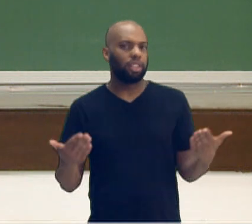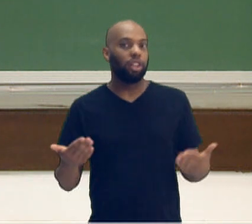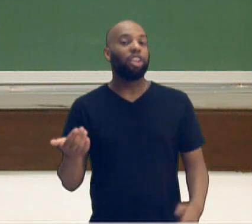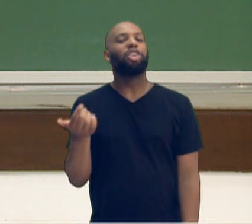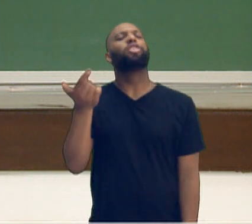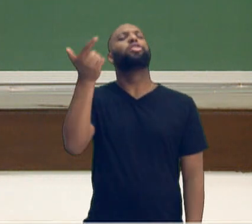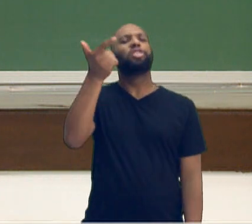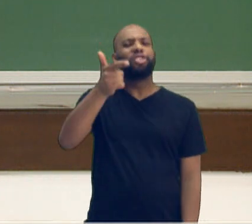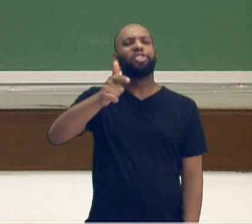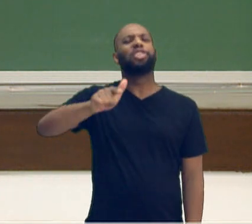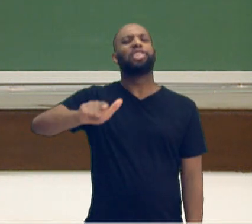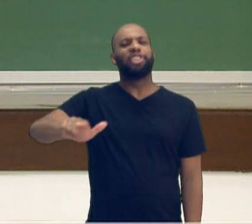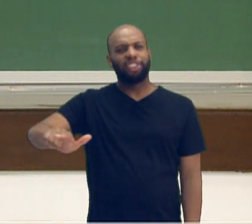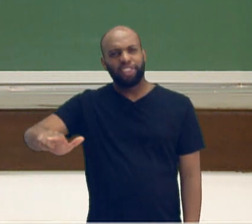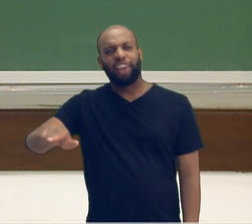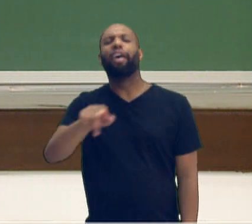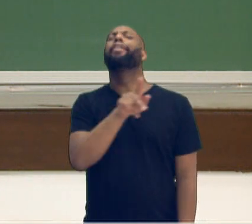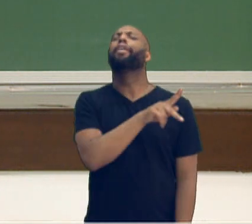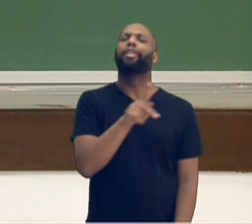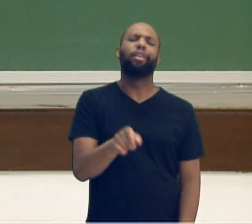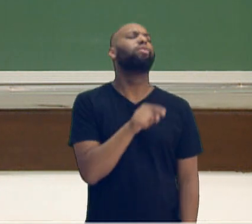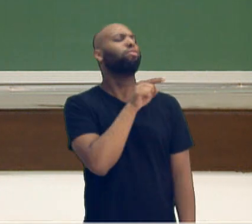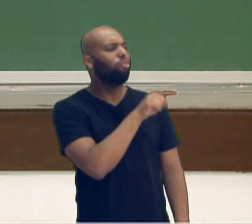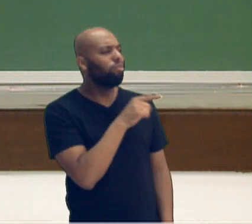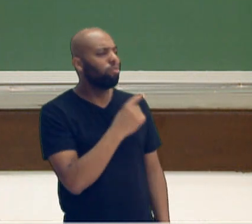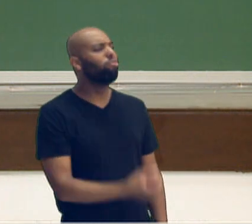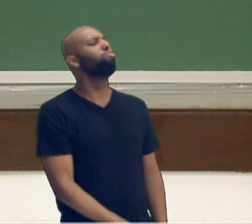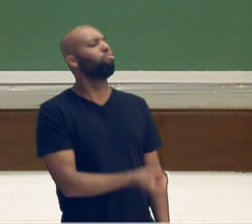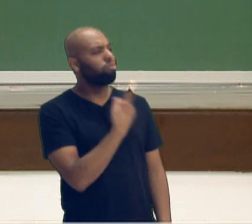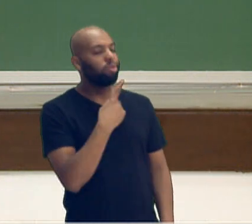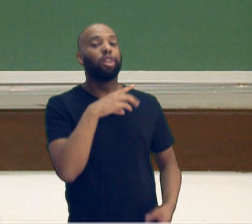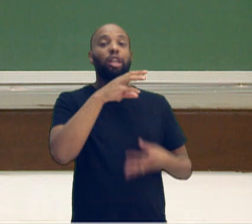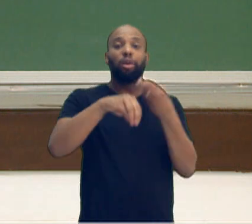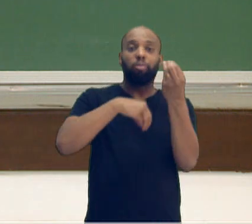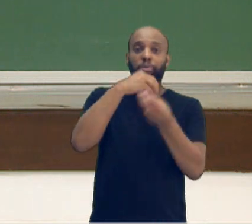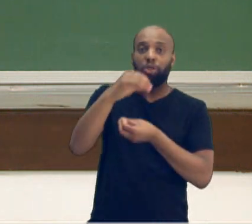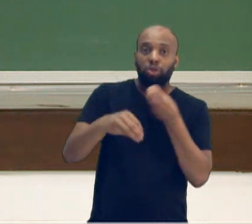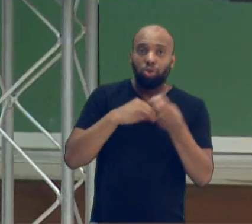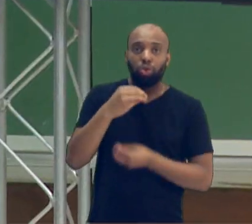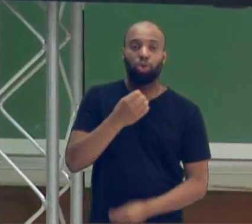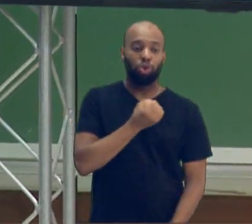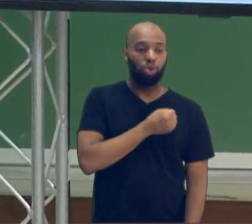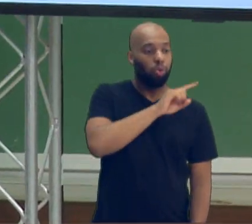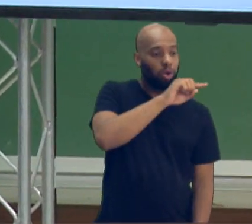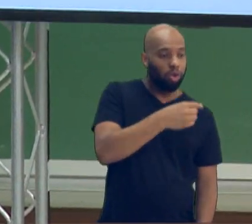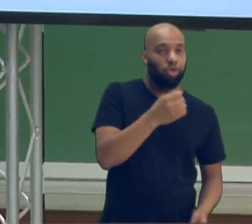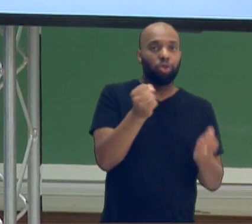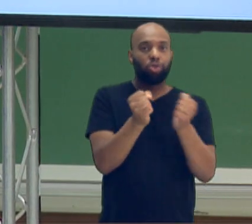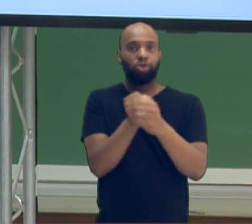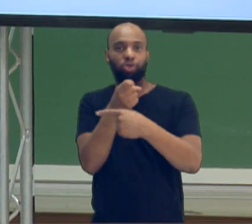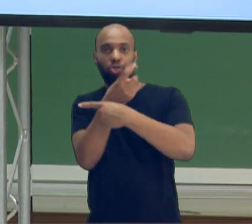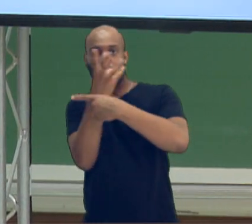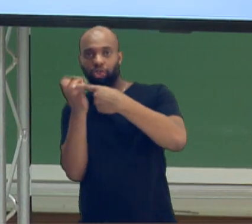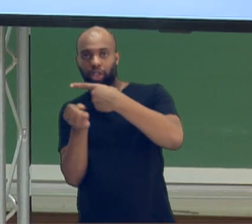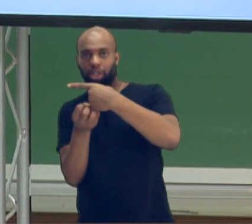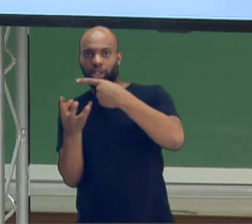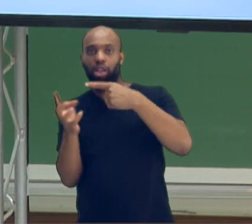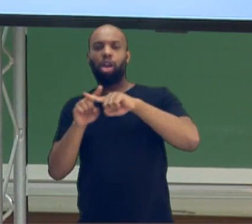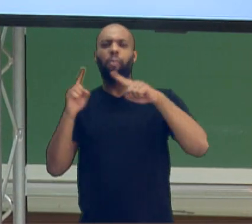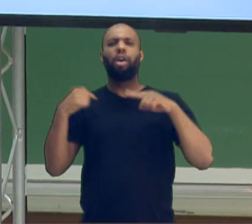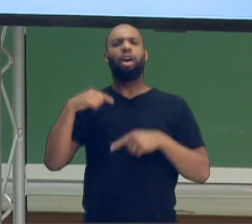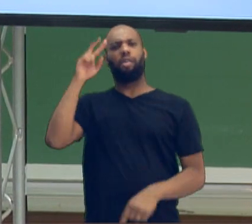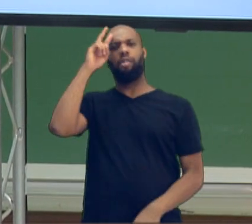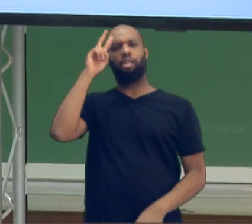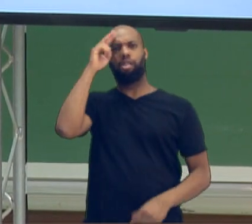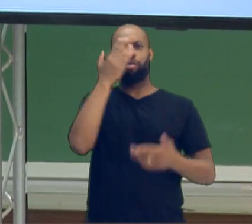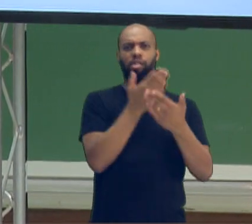De novo, né? Essa professora é danada, né? De novo misturou decimal com fração. Ah, mas eu lembro da aula anterior.